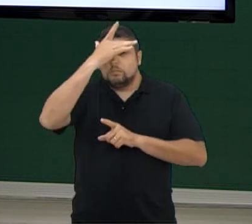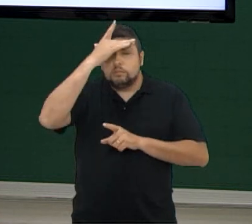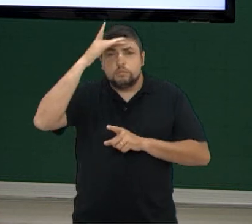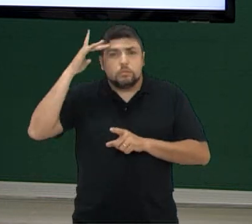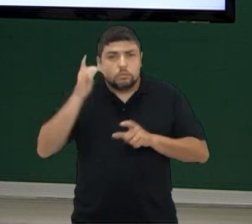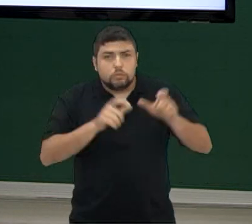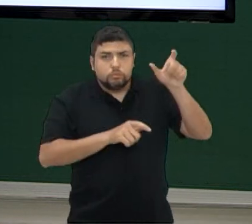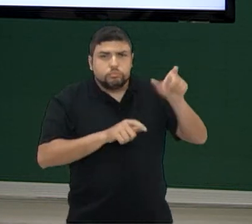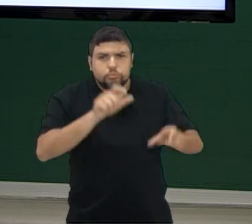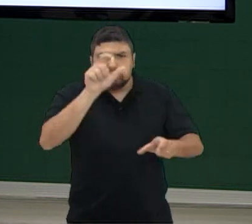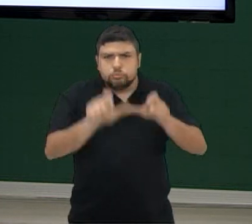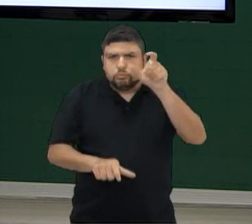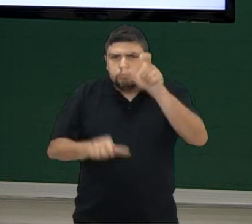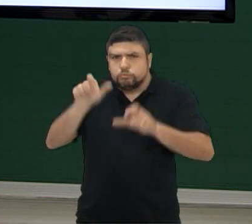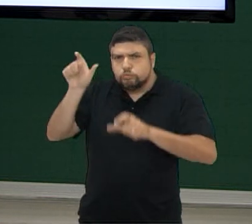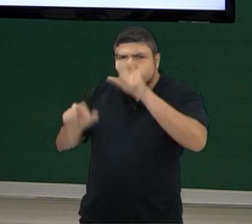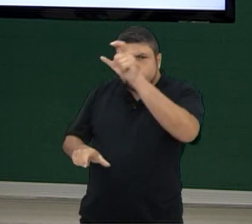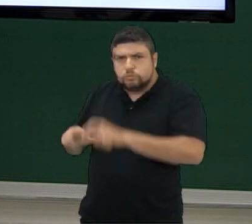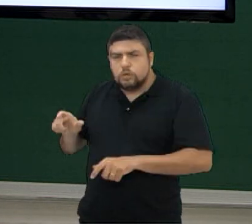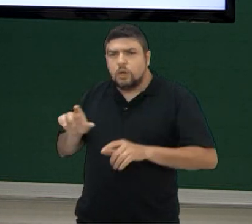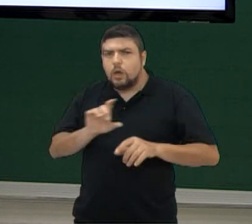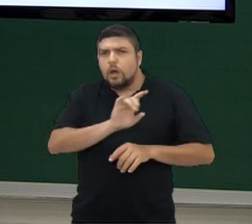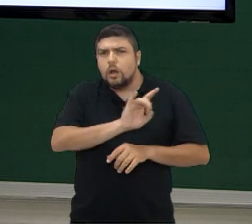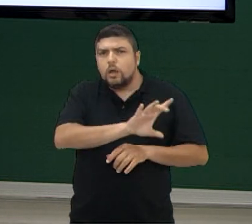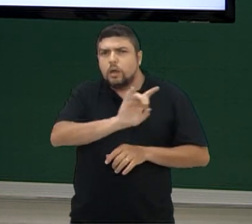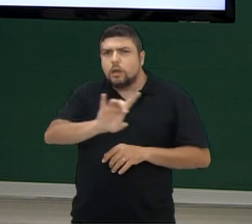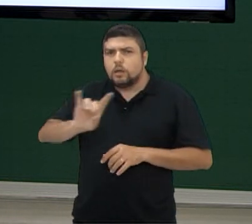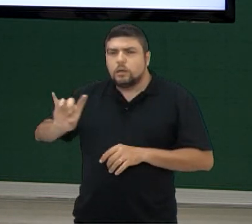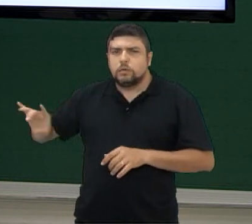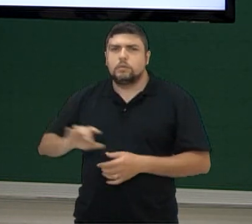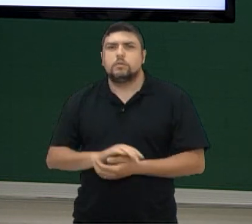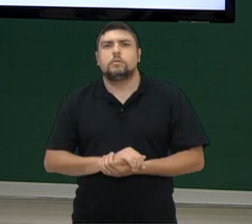os personagens ali que fizeram parte desse relato pessoal.